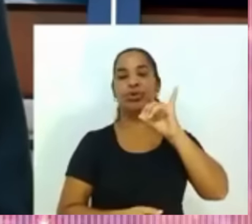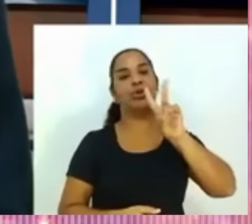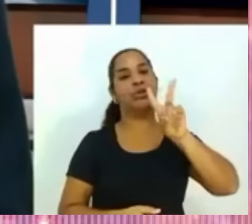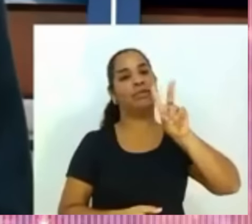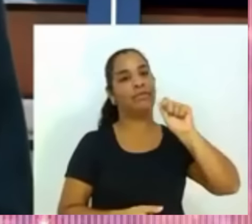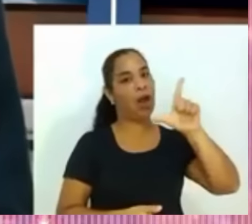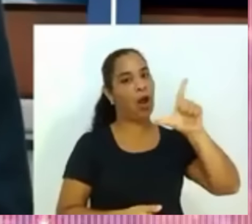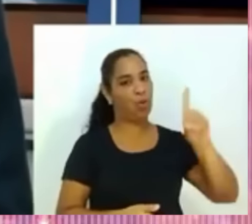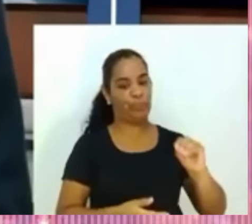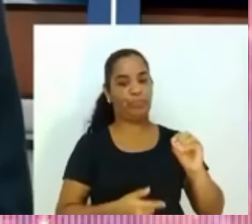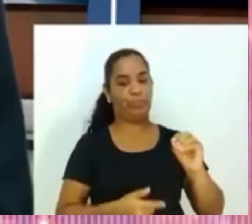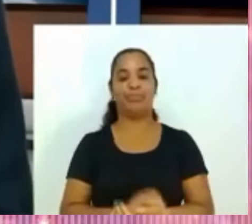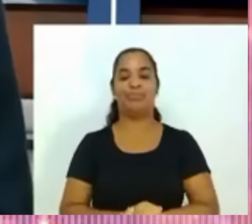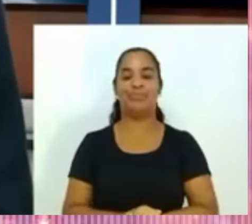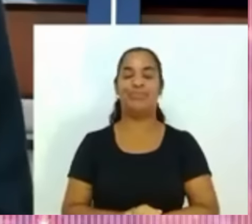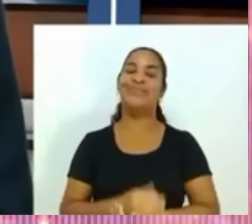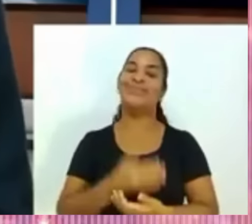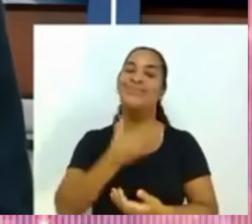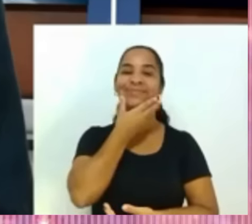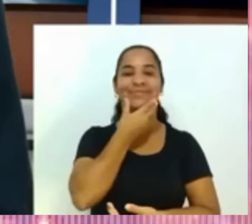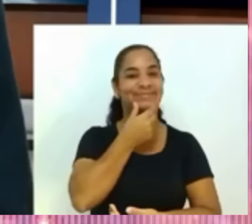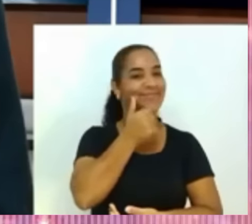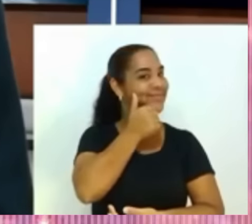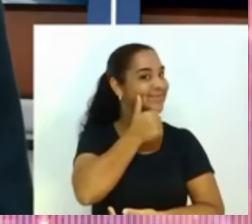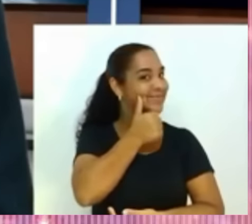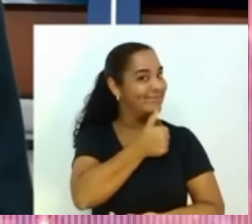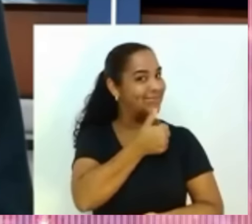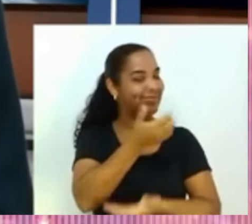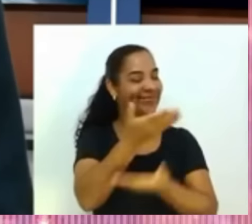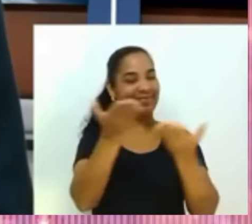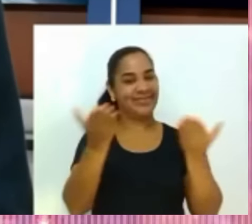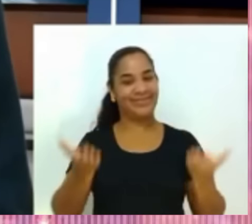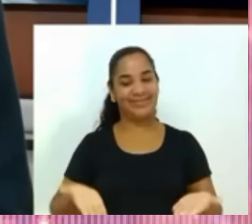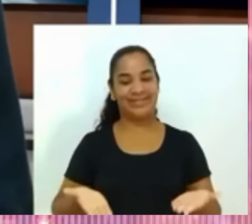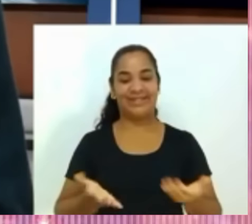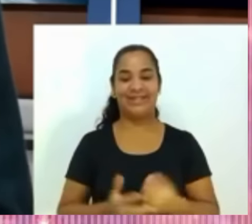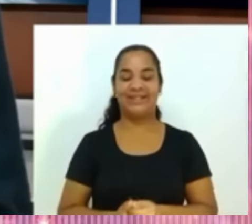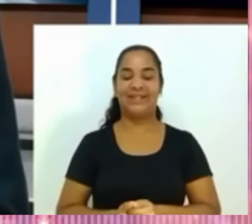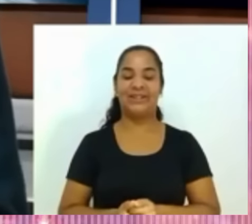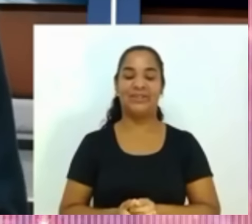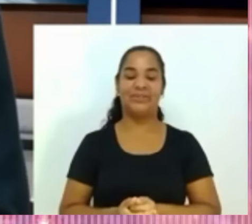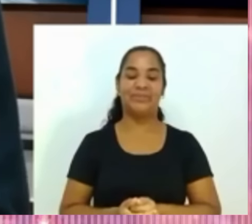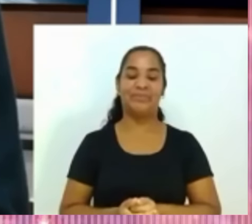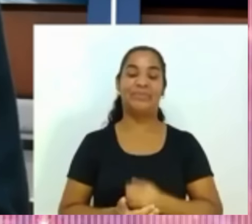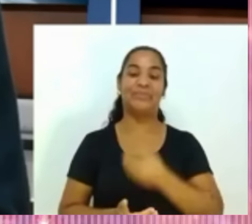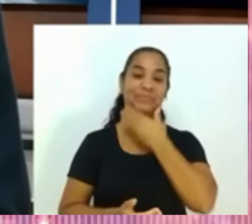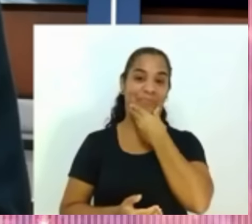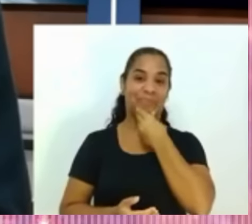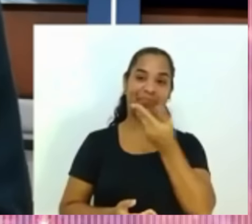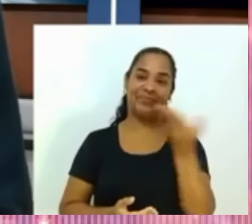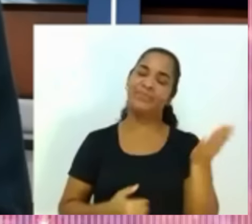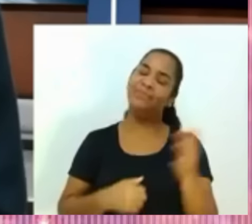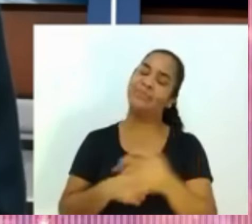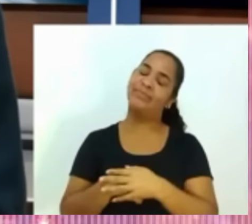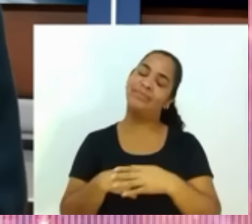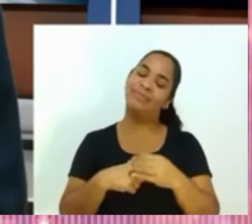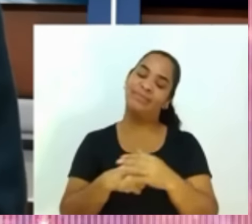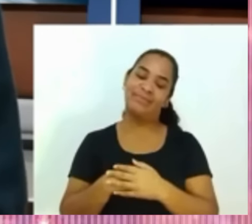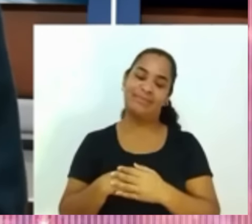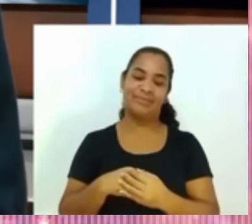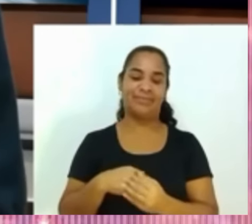pausa senhoras senhores queridas irmãs